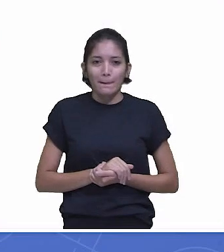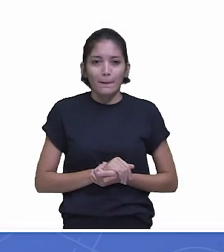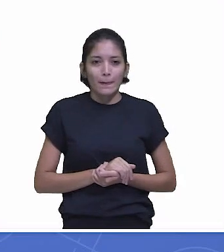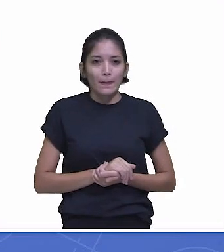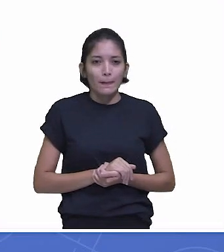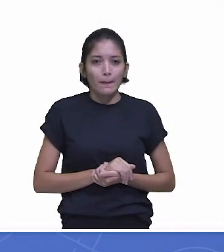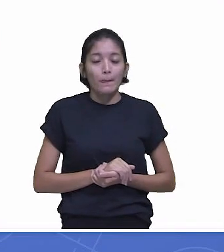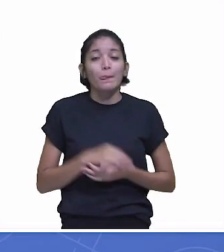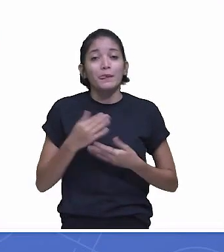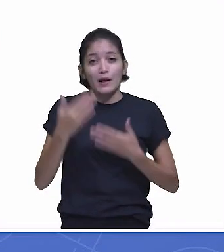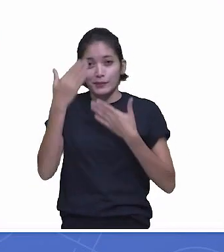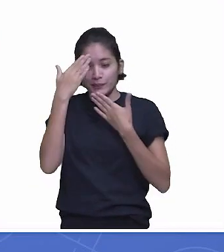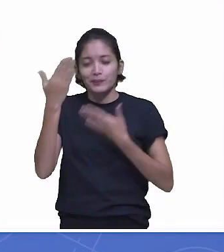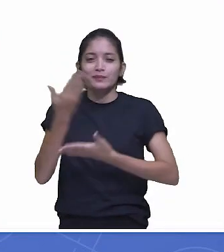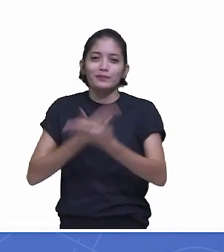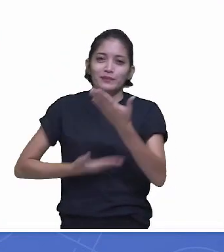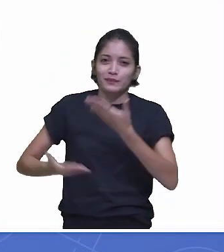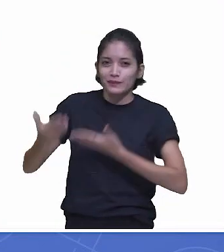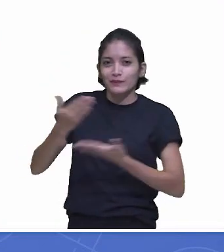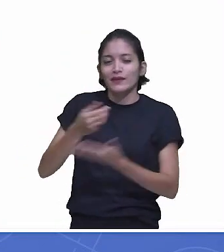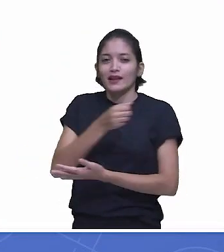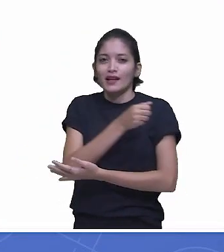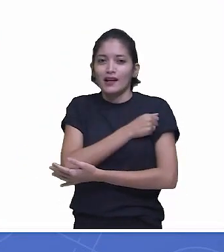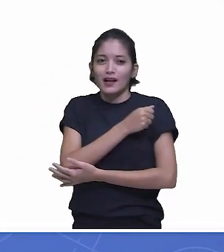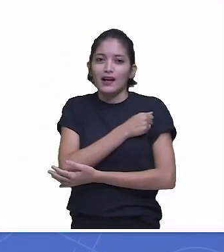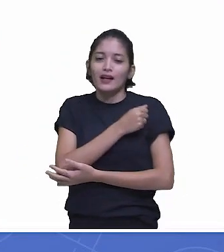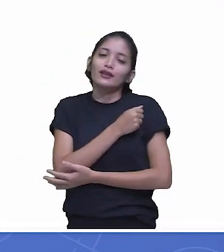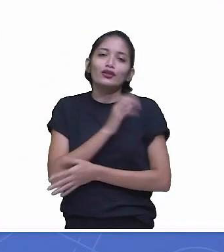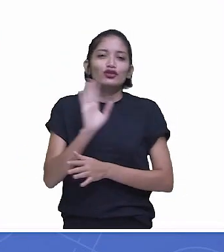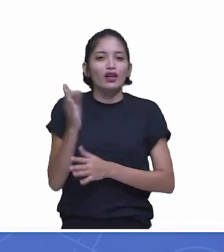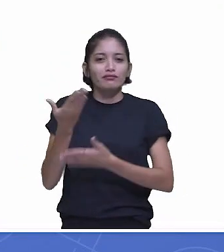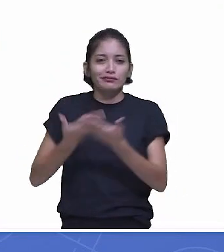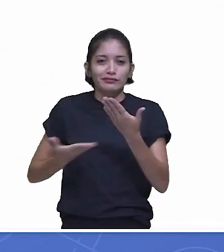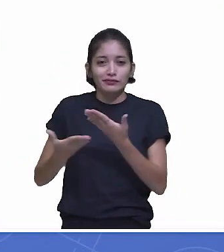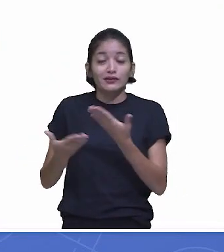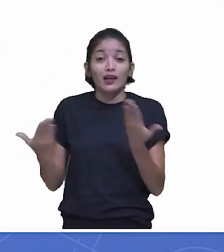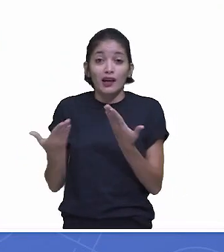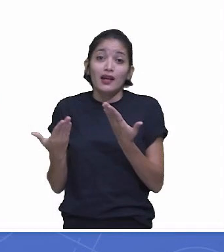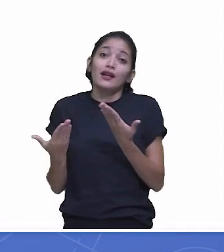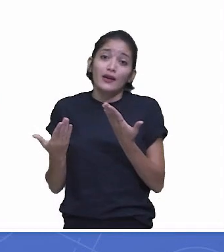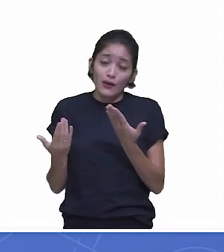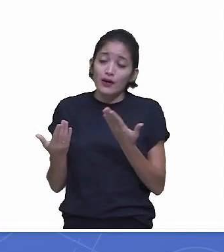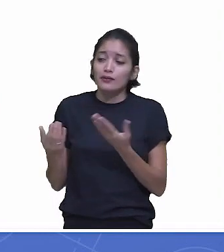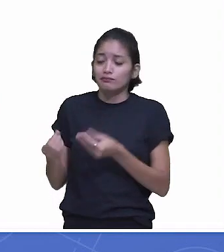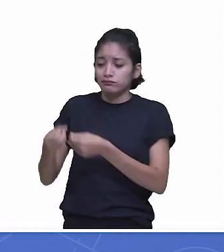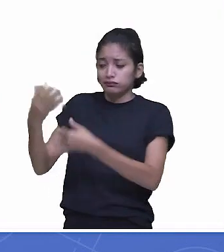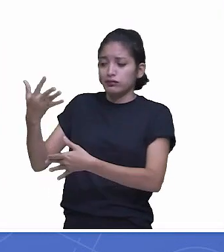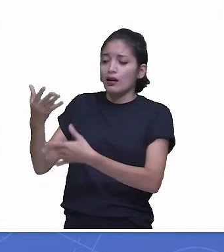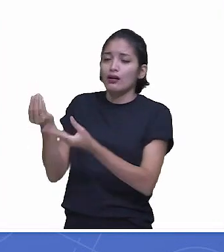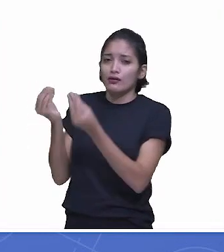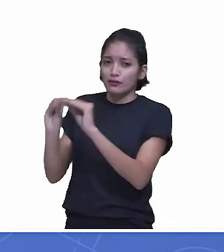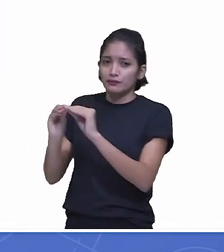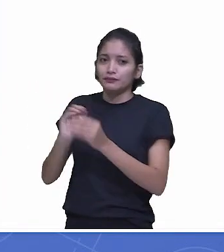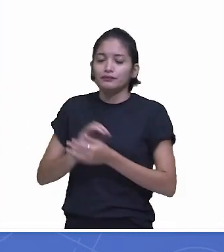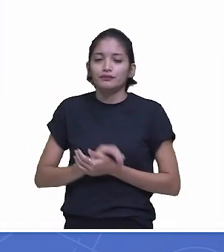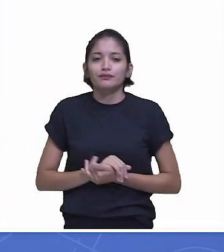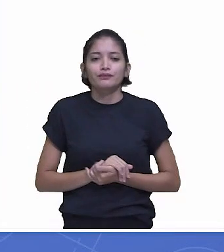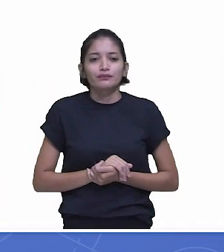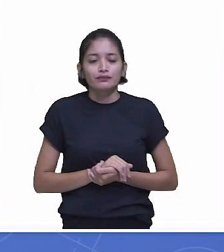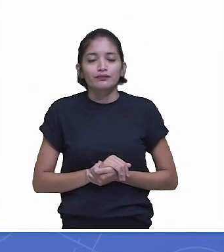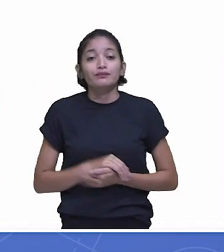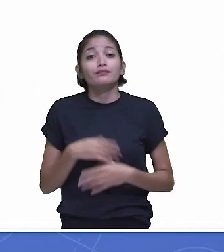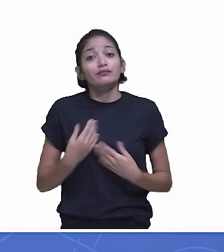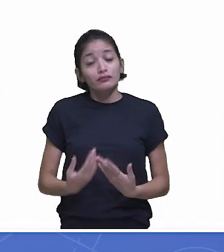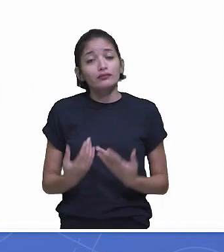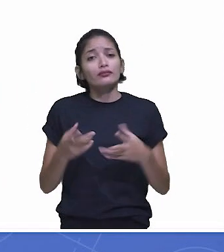A. Agradeço a participação dos nossos alunos que interagiram, que estão participando do chat, e vamos verificar. Pessoal,